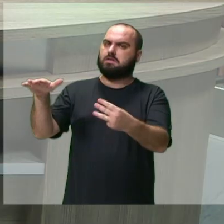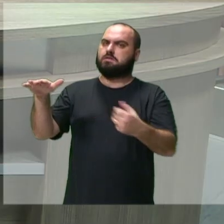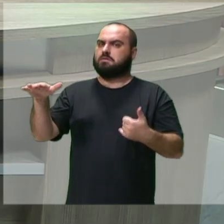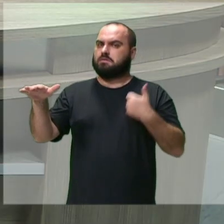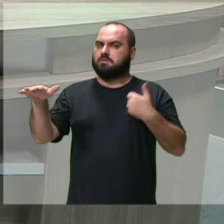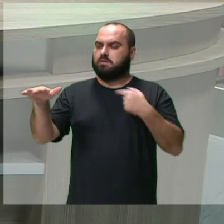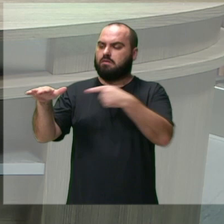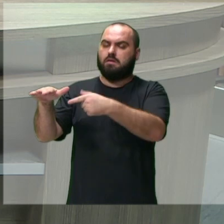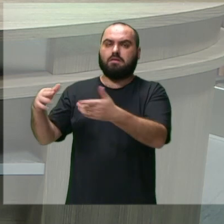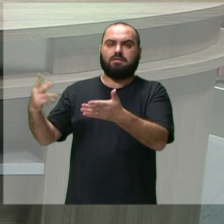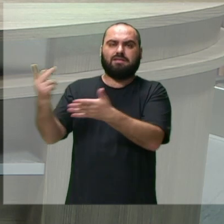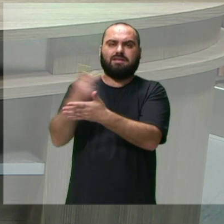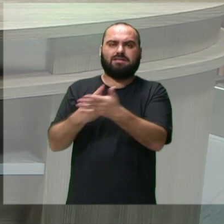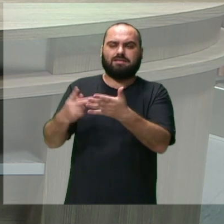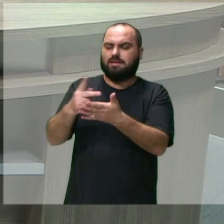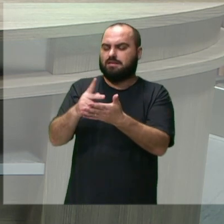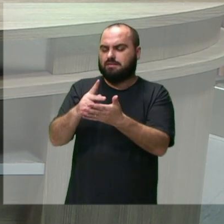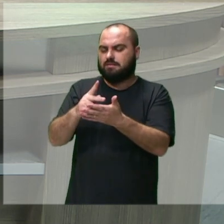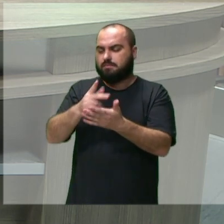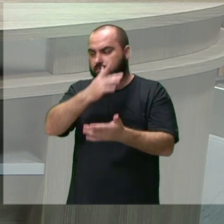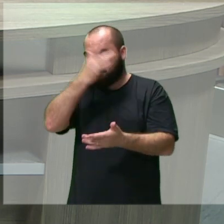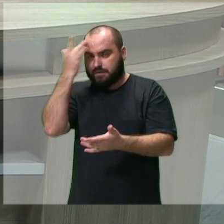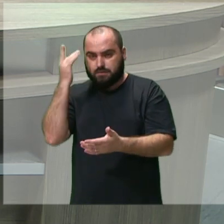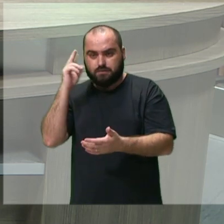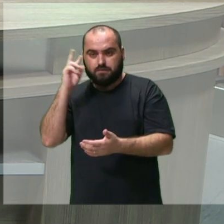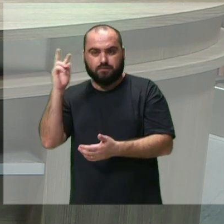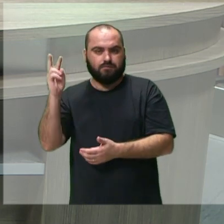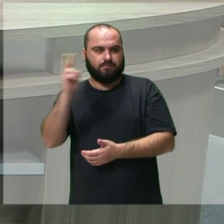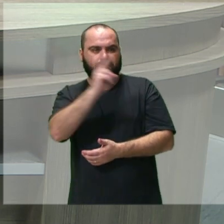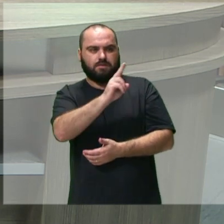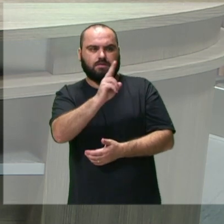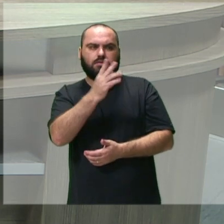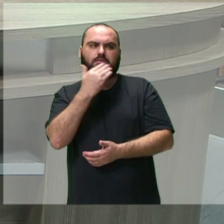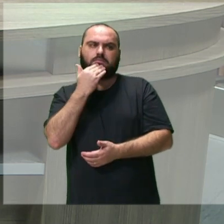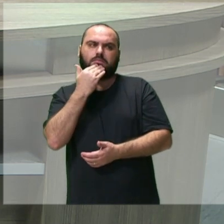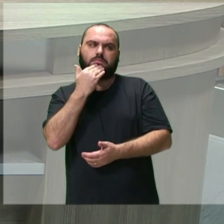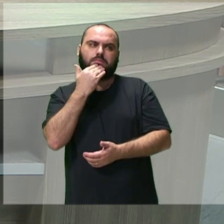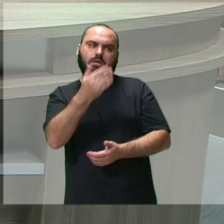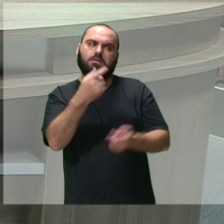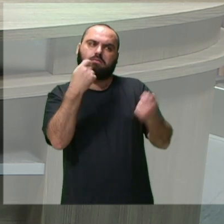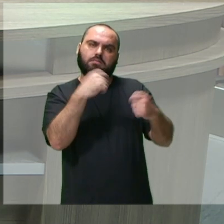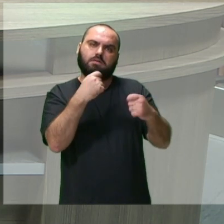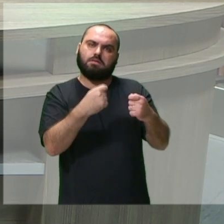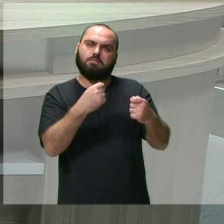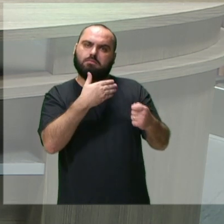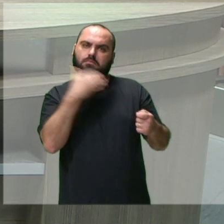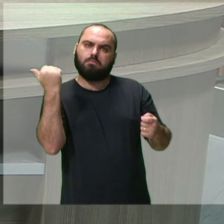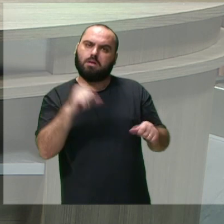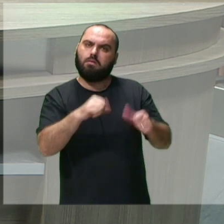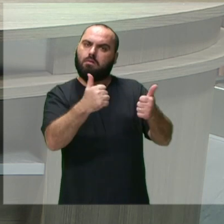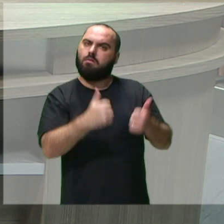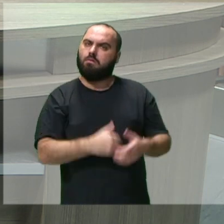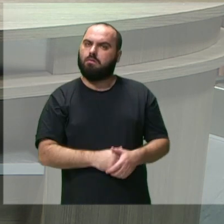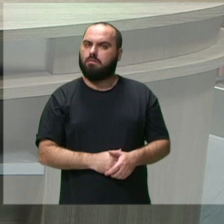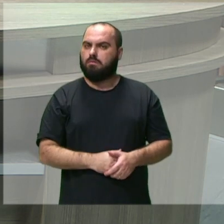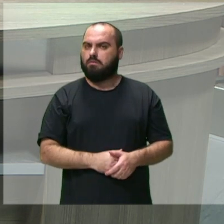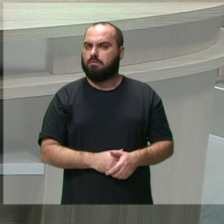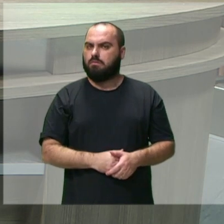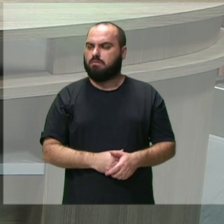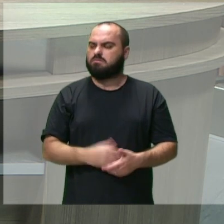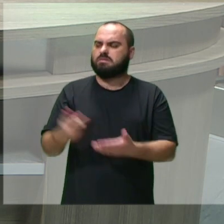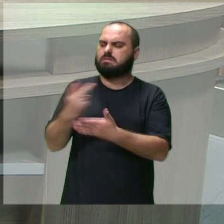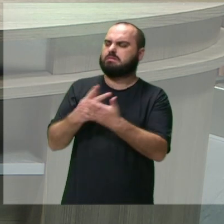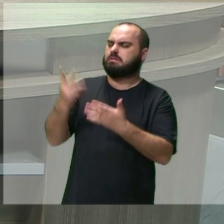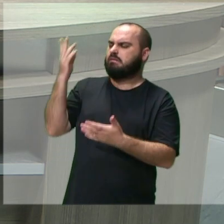já não convencem mais tanto, as pessoas que estão ao teu redor começam a te cobrar que aquilo fica melhor, e aí